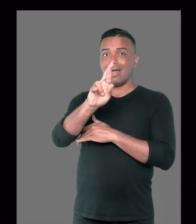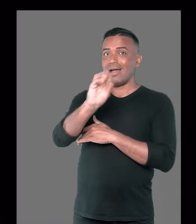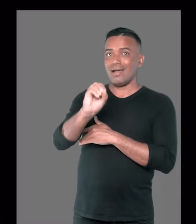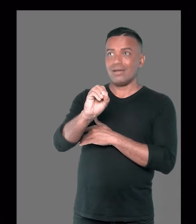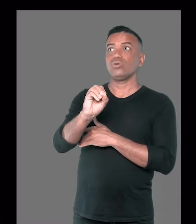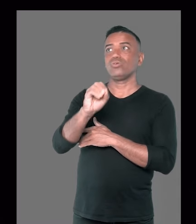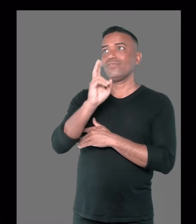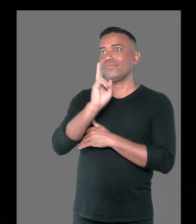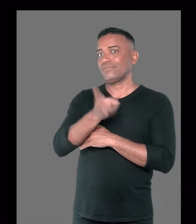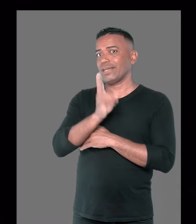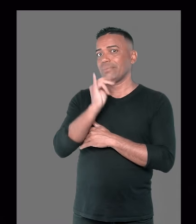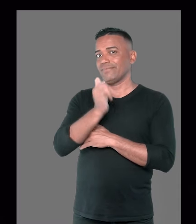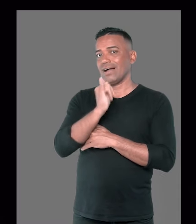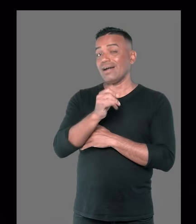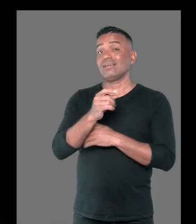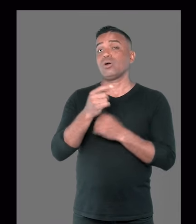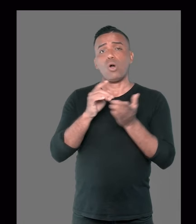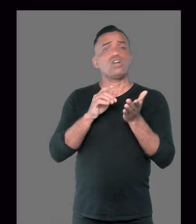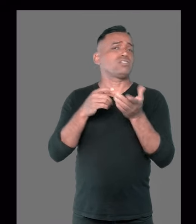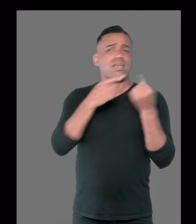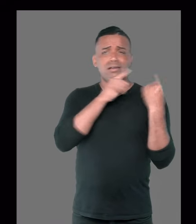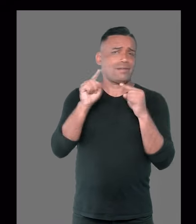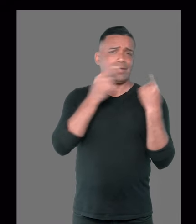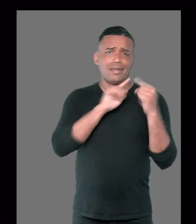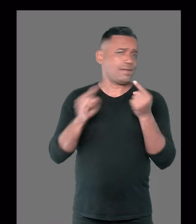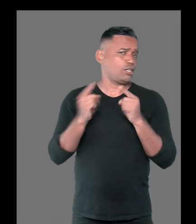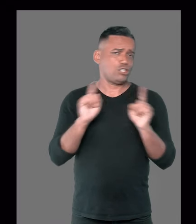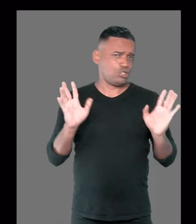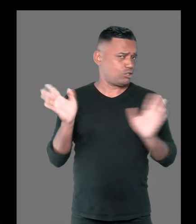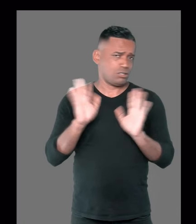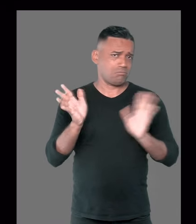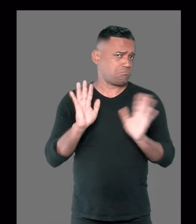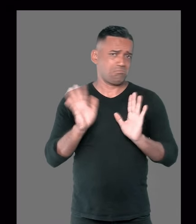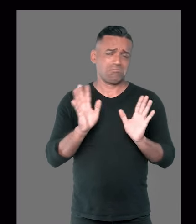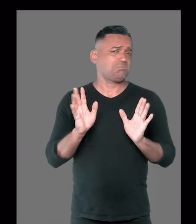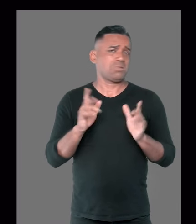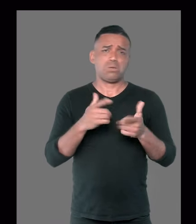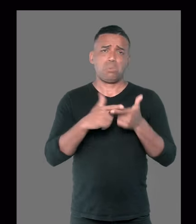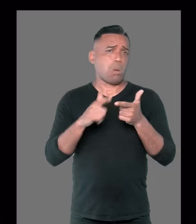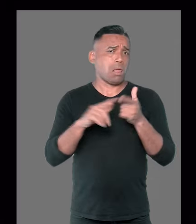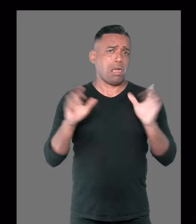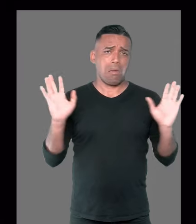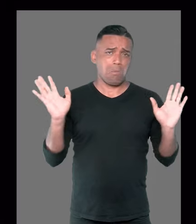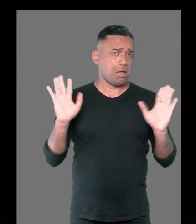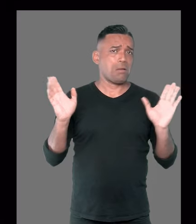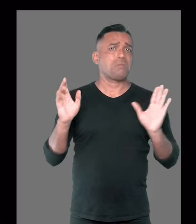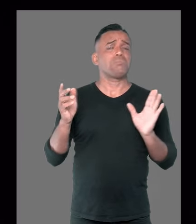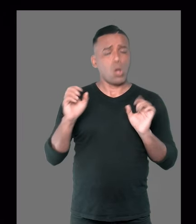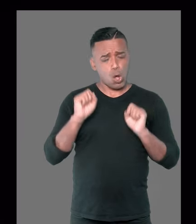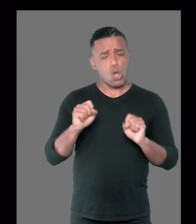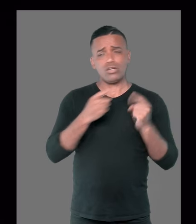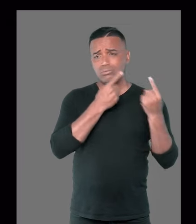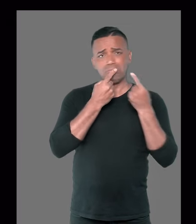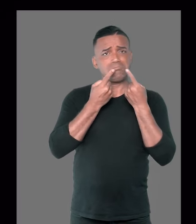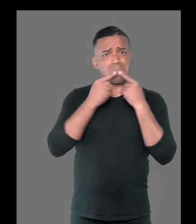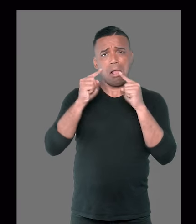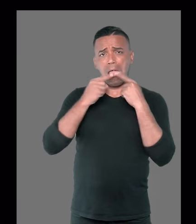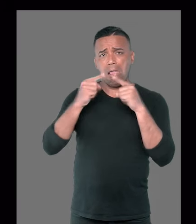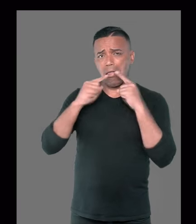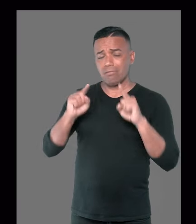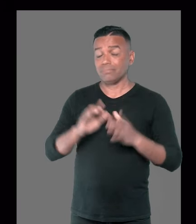aqui ela tá exposta para ser criticada a gente tá muito bem como alvo né como vitrine para levar pedra